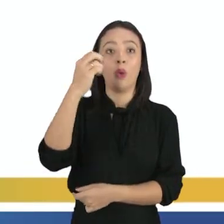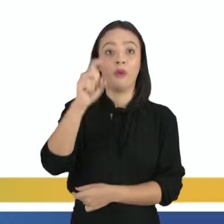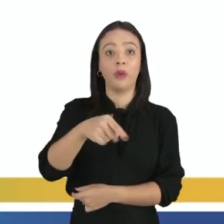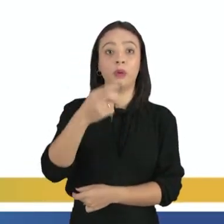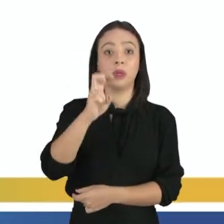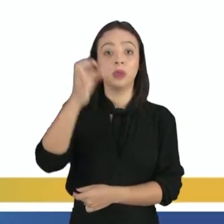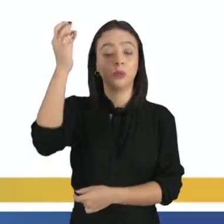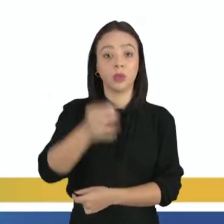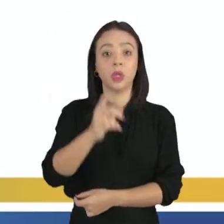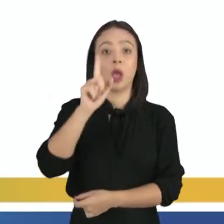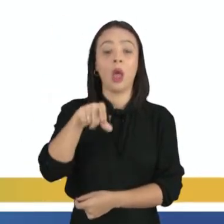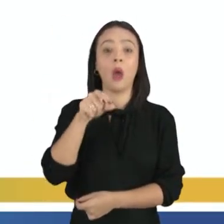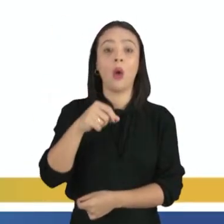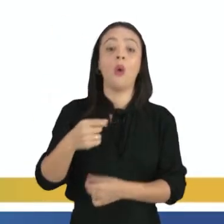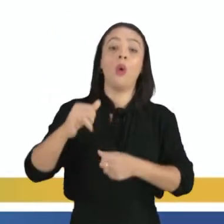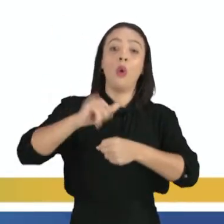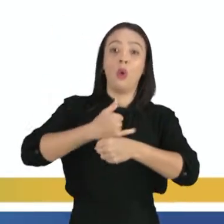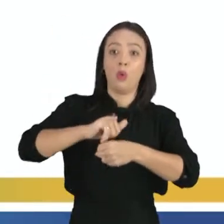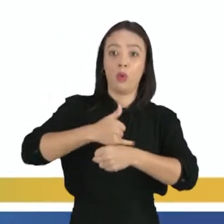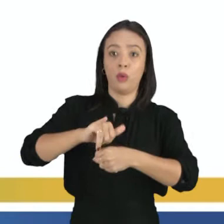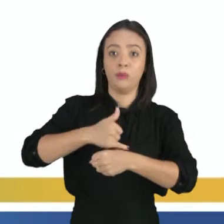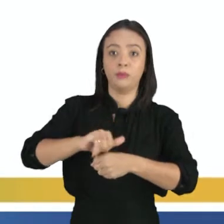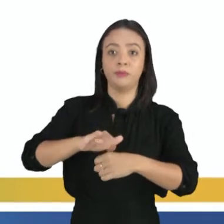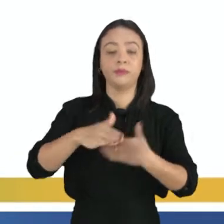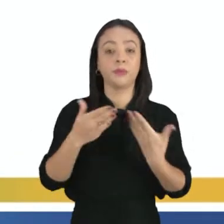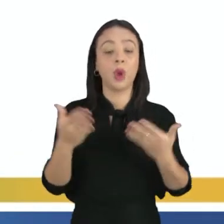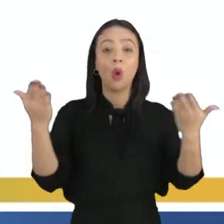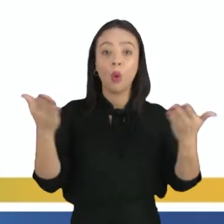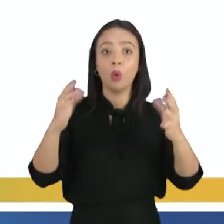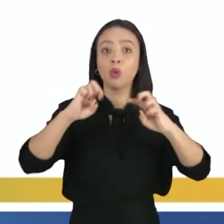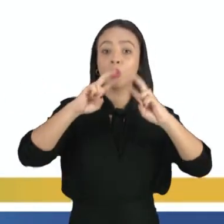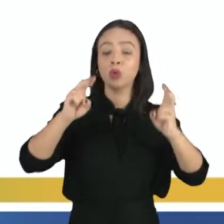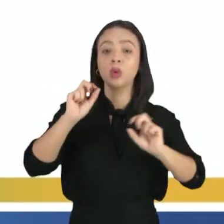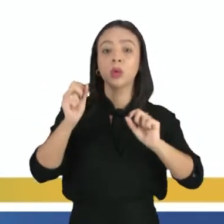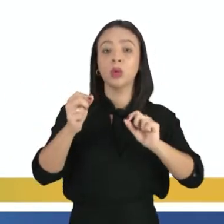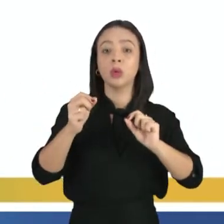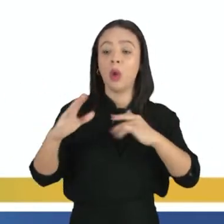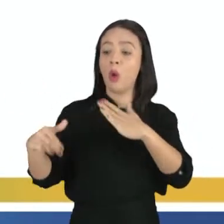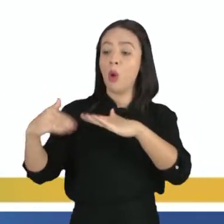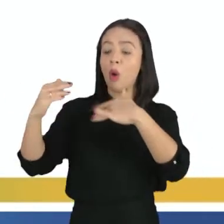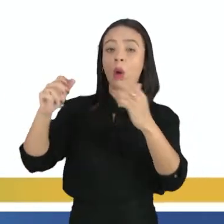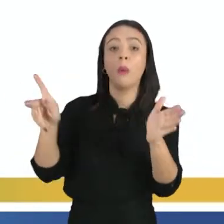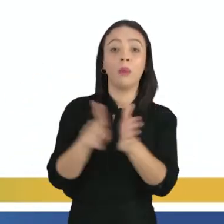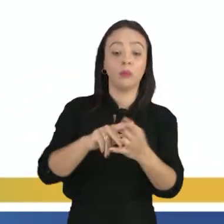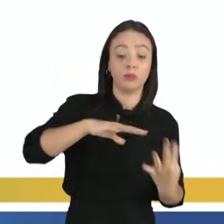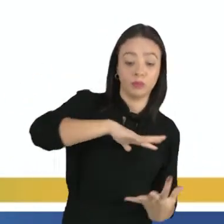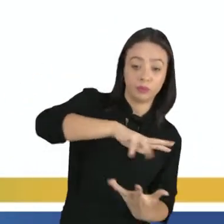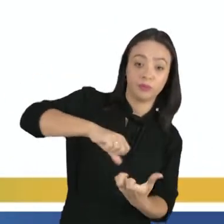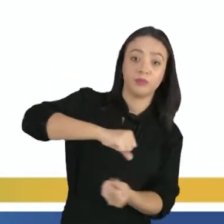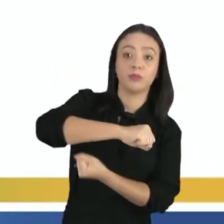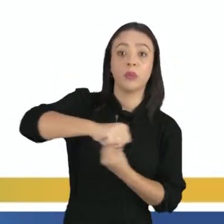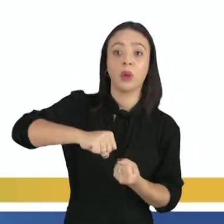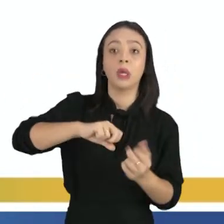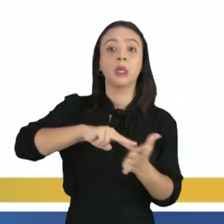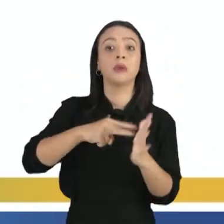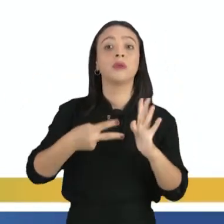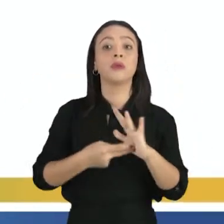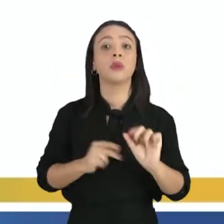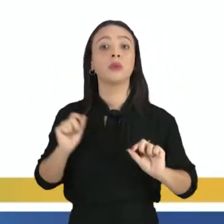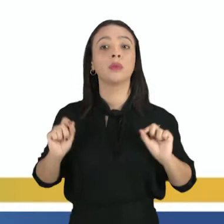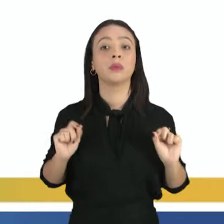31,5% é o petróleo, né? Como o tema da aula de hoje é o desenvolvimento sustentável, então significa o